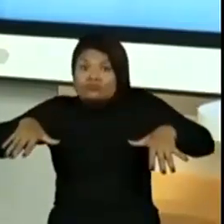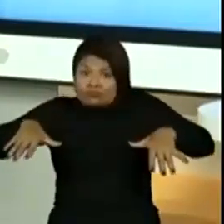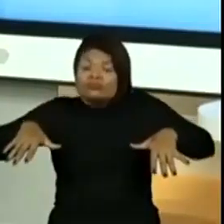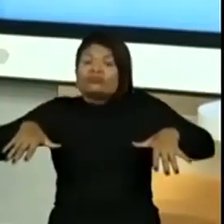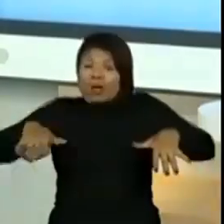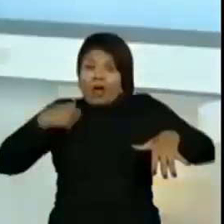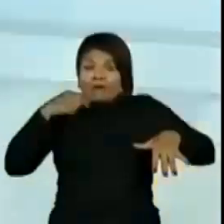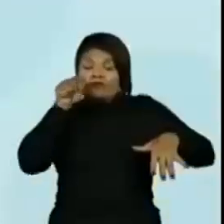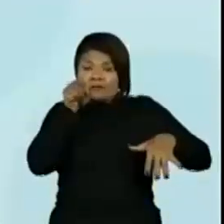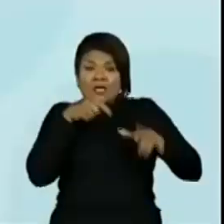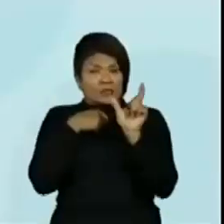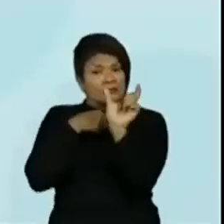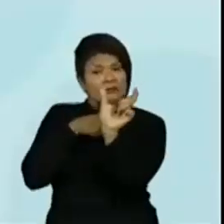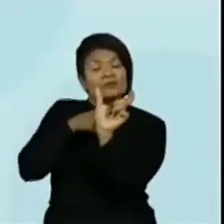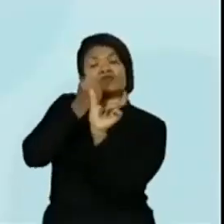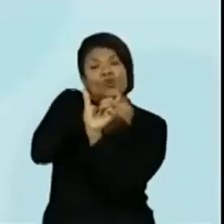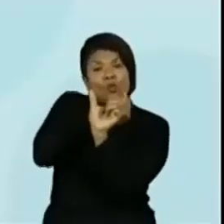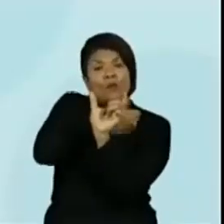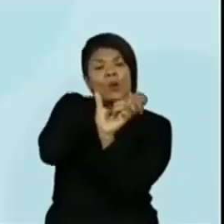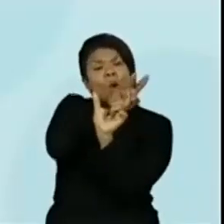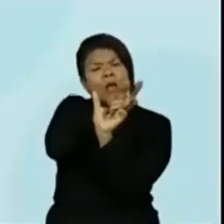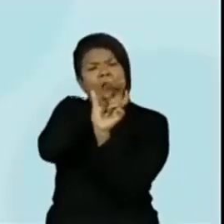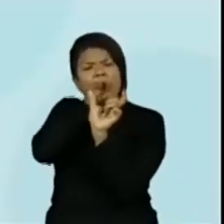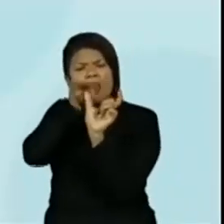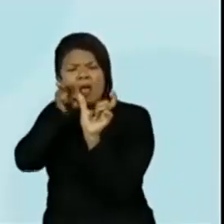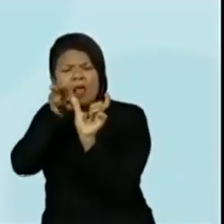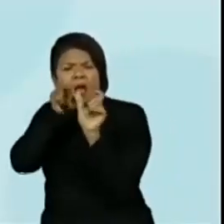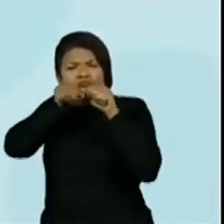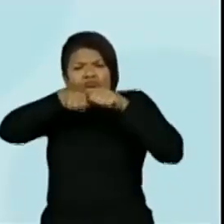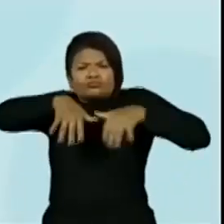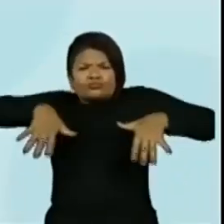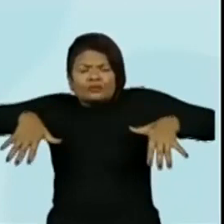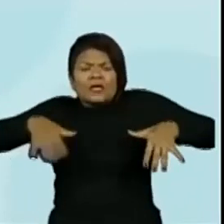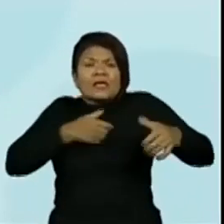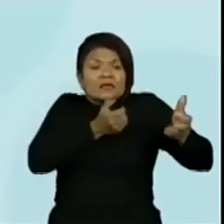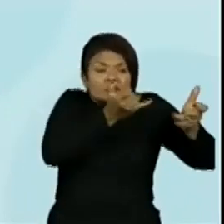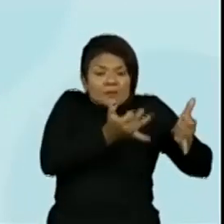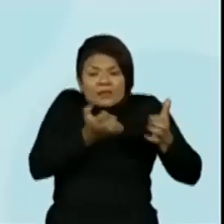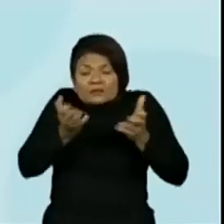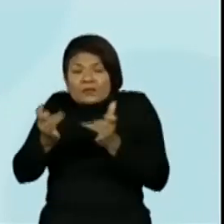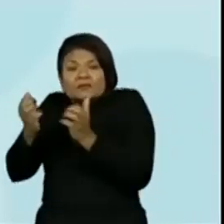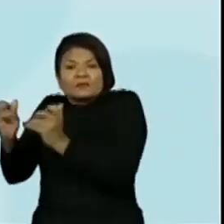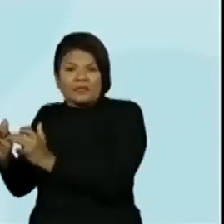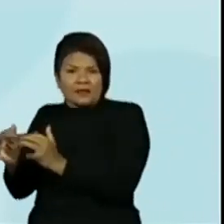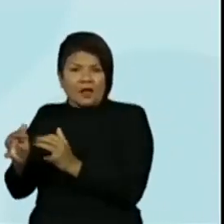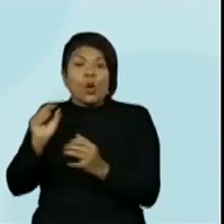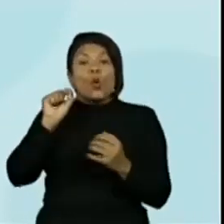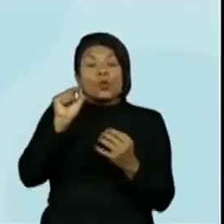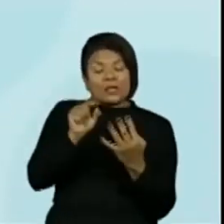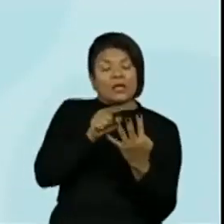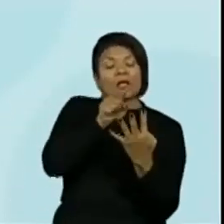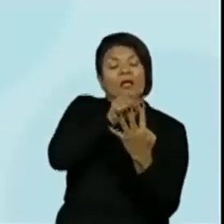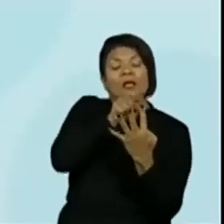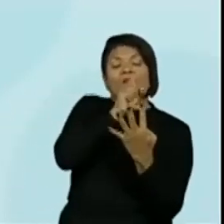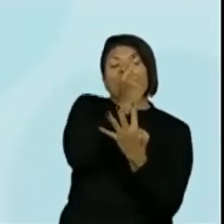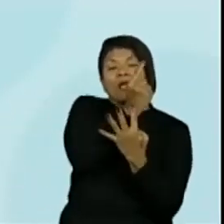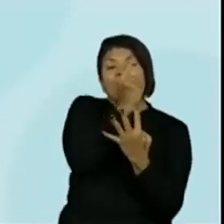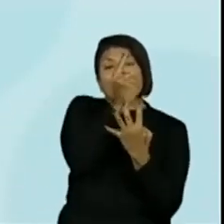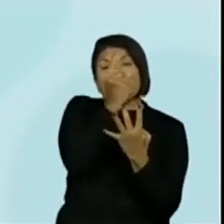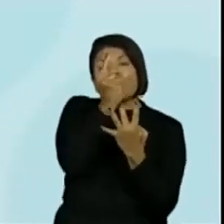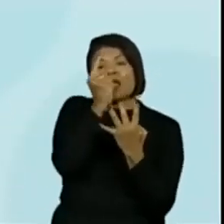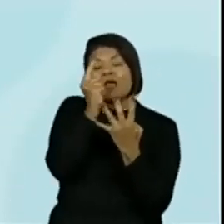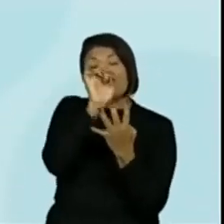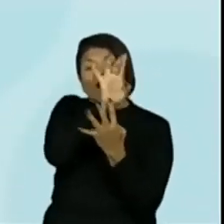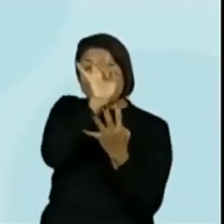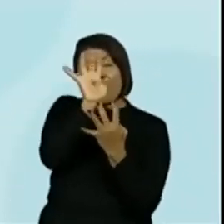os meus numerais e como eu posso representá-los. O que cada um desses algarismos, especificamente, o que